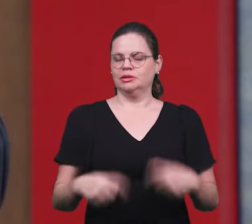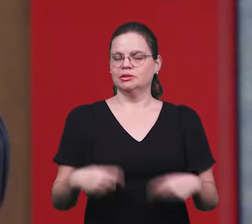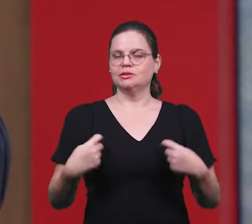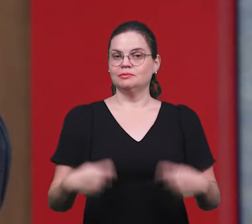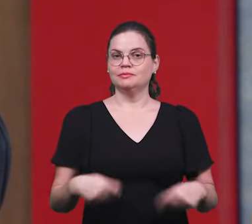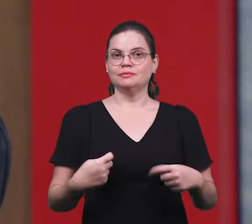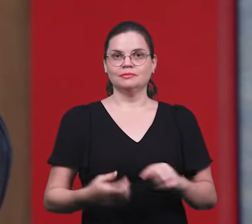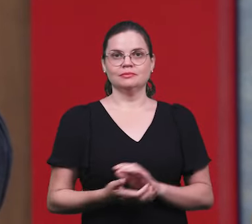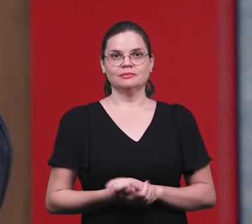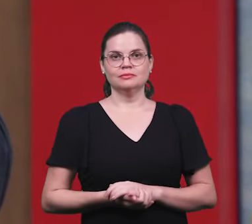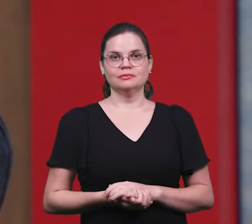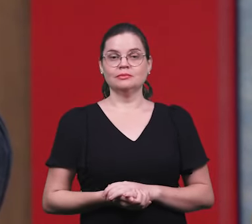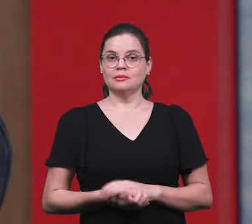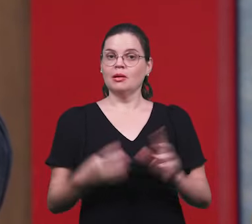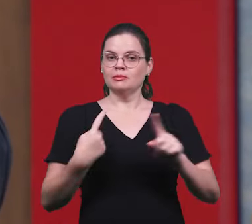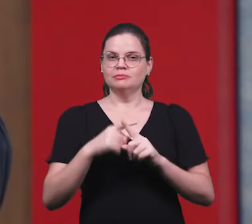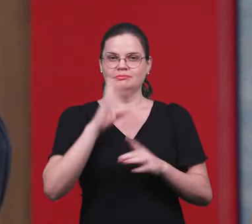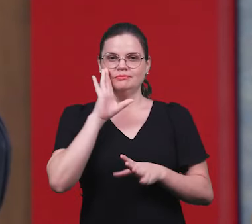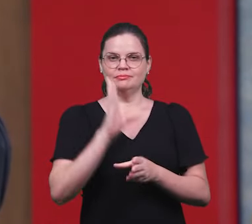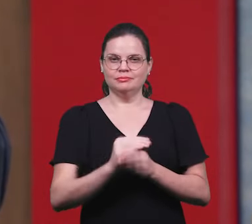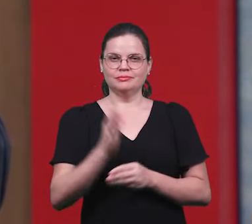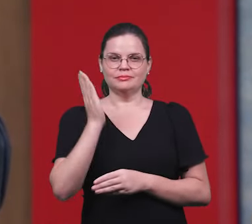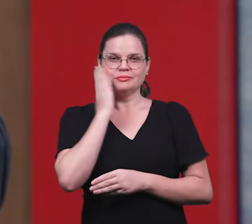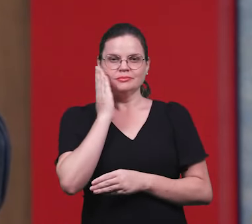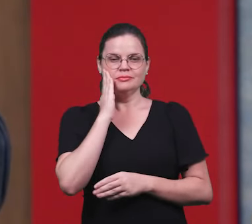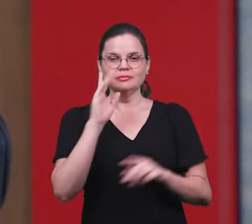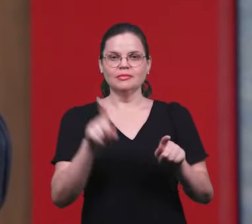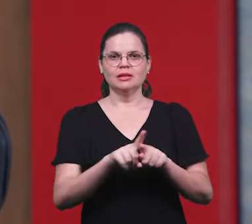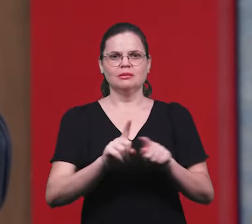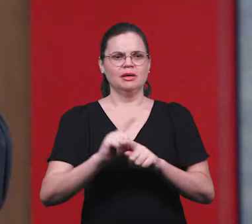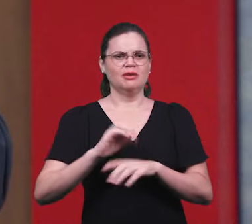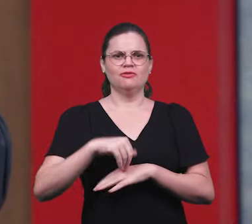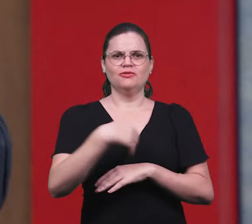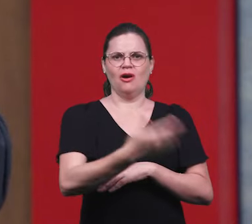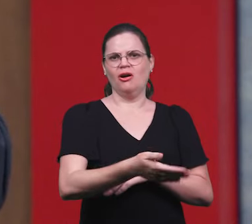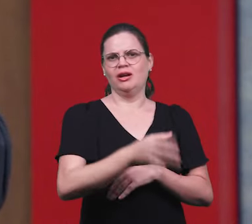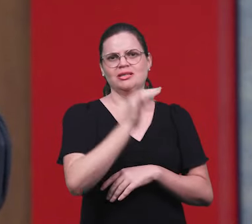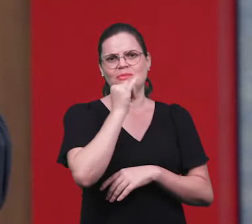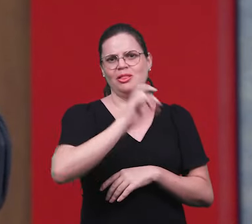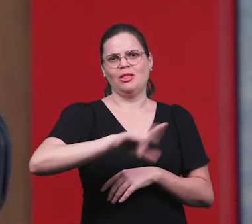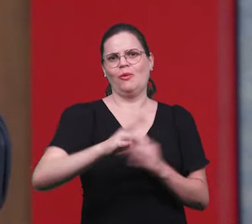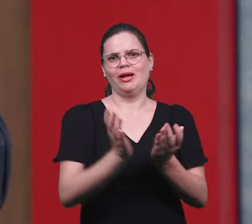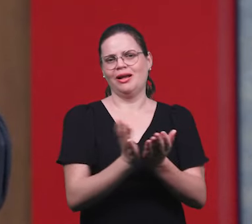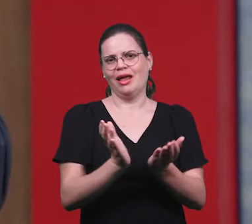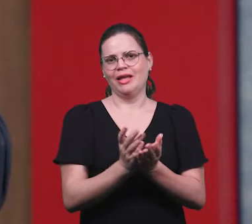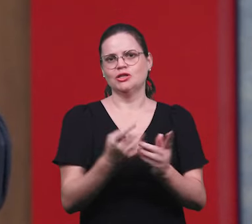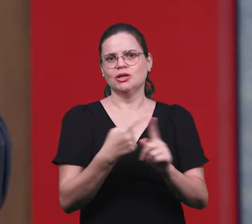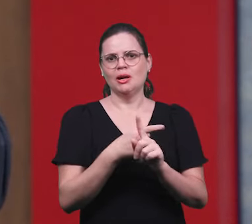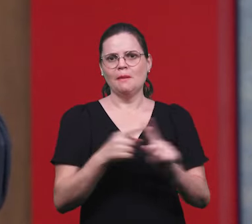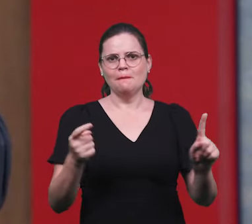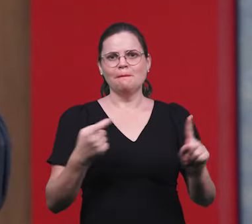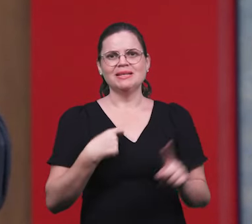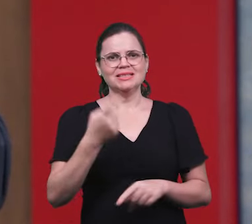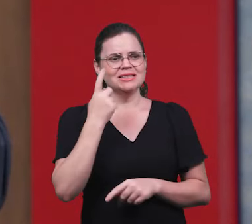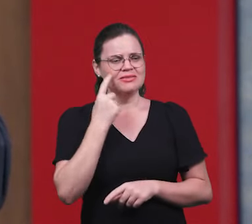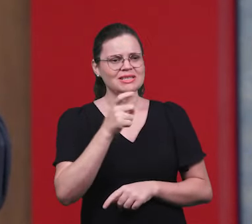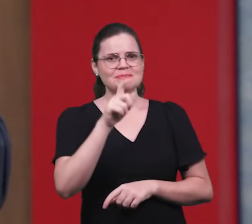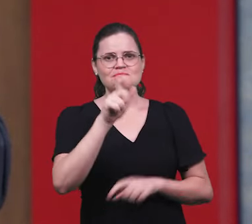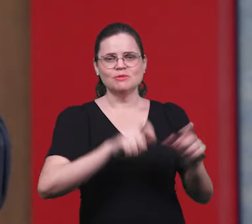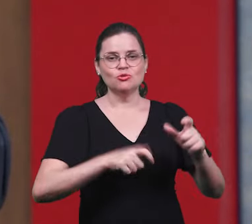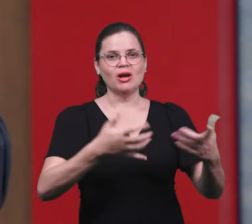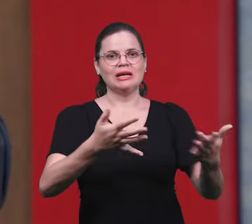até isso daí você vê até fora do âmbito da igreja, as pessoas dizendo do excesso de